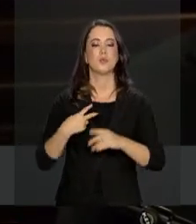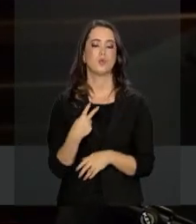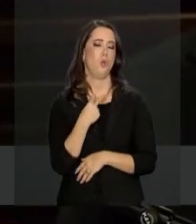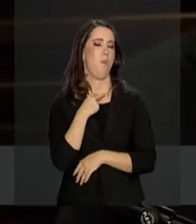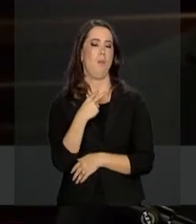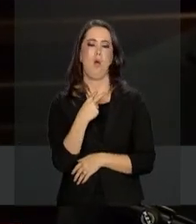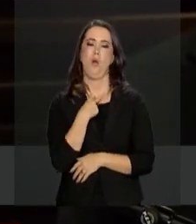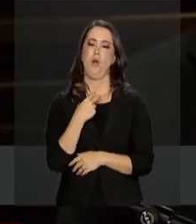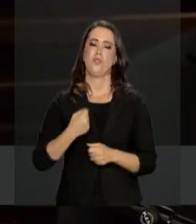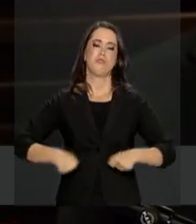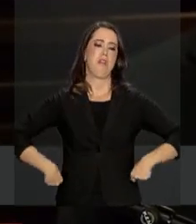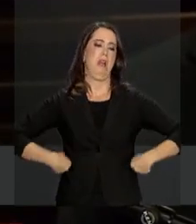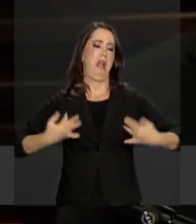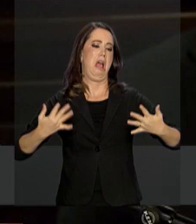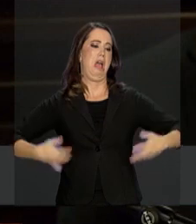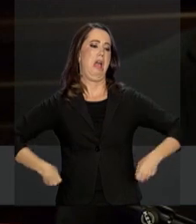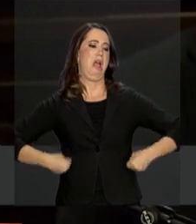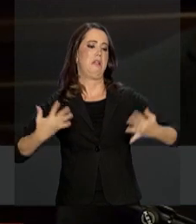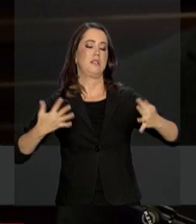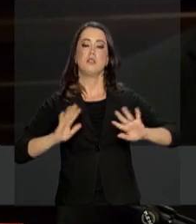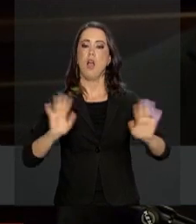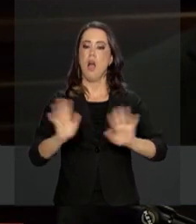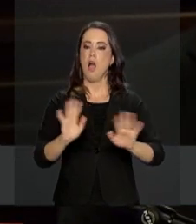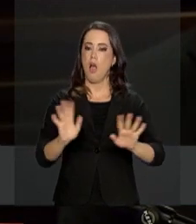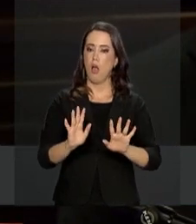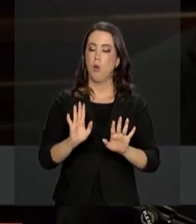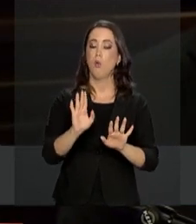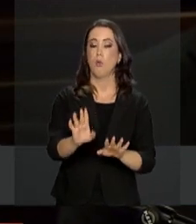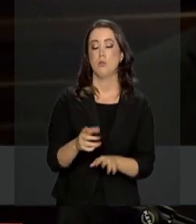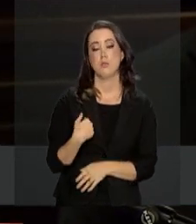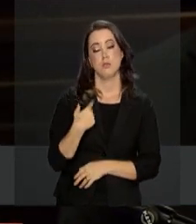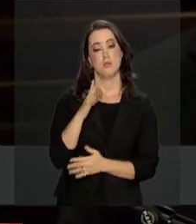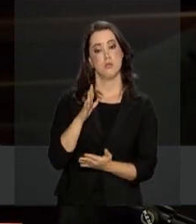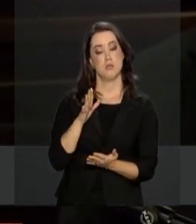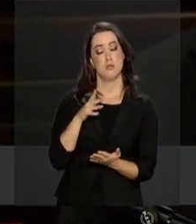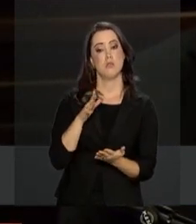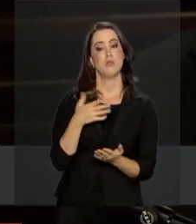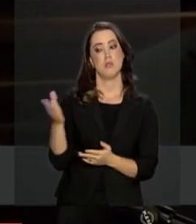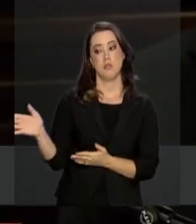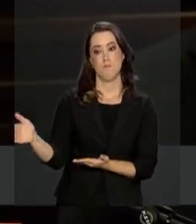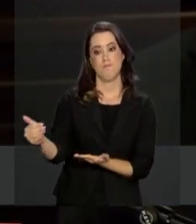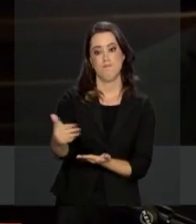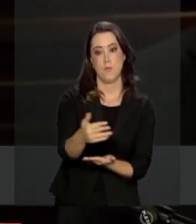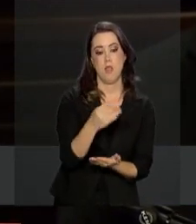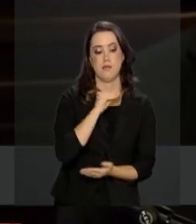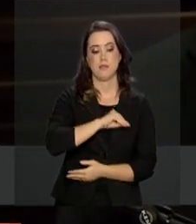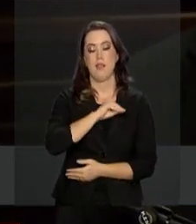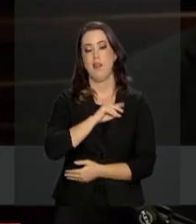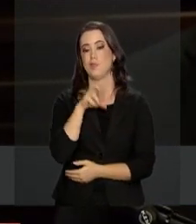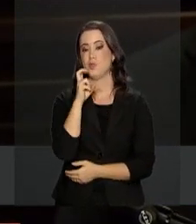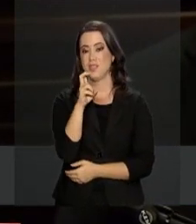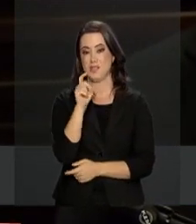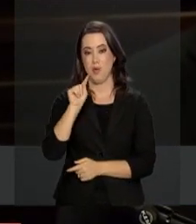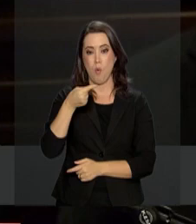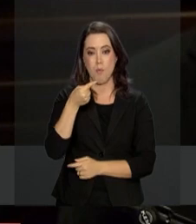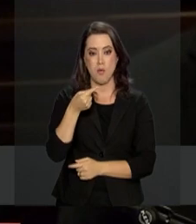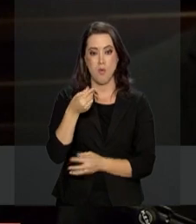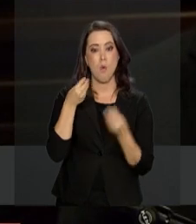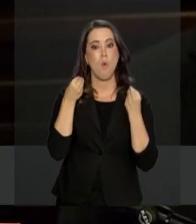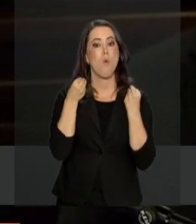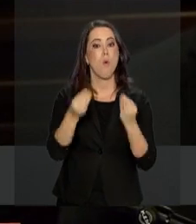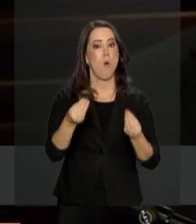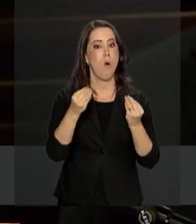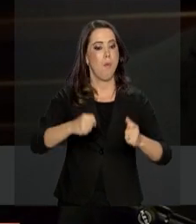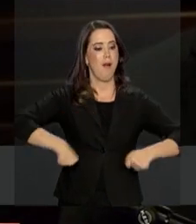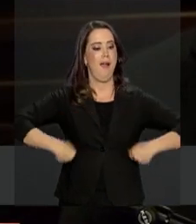gastar mais do que aquilo que ganha se eu na minha casa ganho 5 mil e gasto 10 mil quatro cinco meses depois eu tenho um grande problema ora no